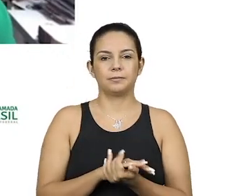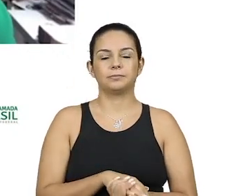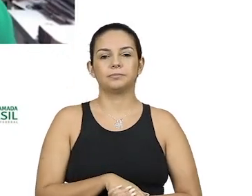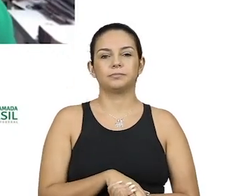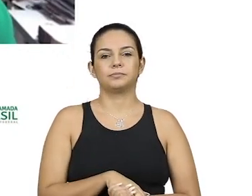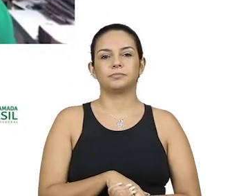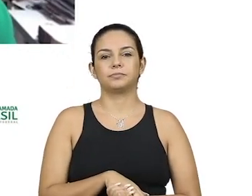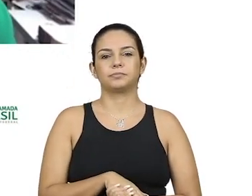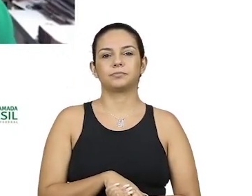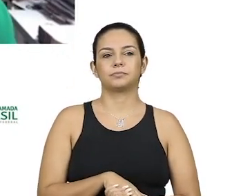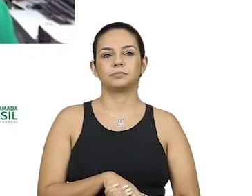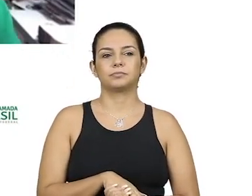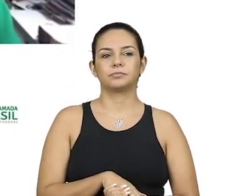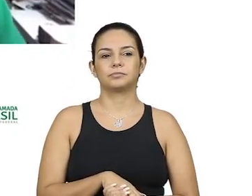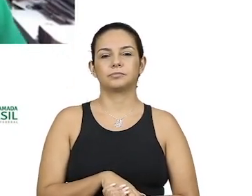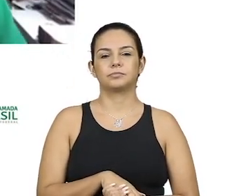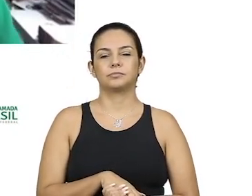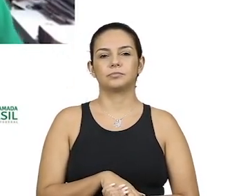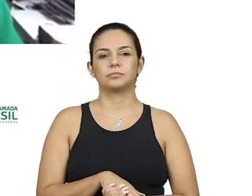B,